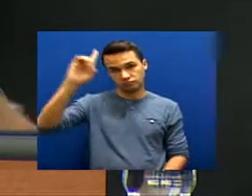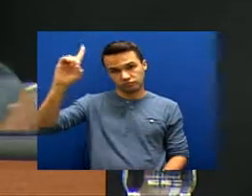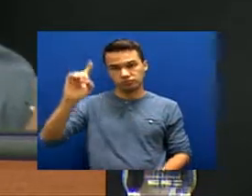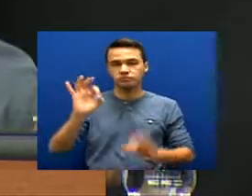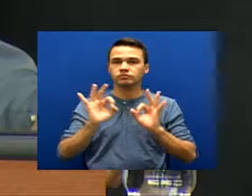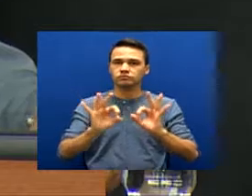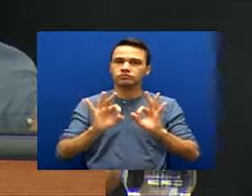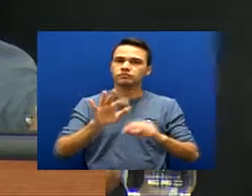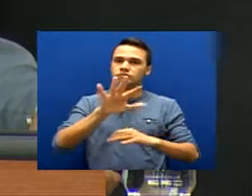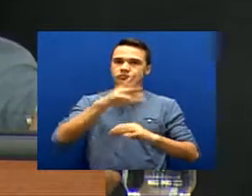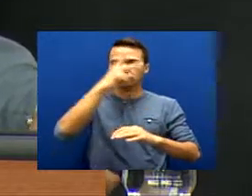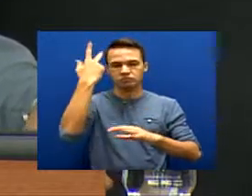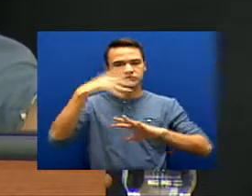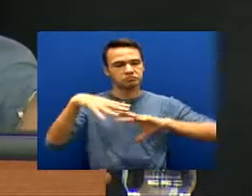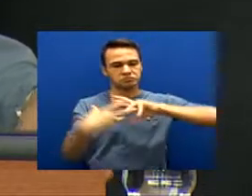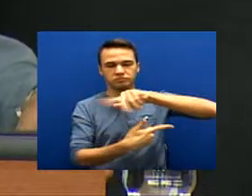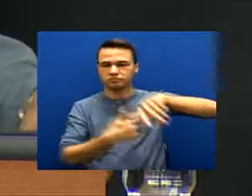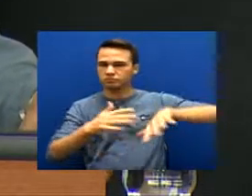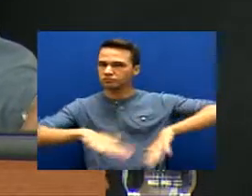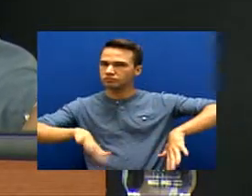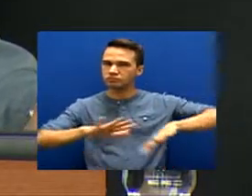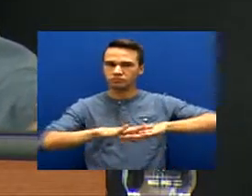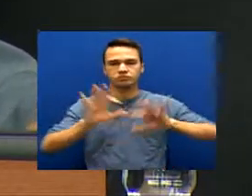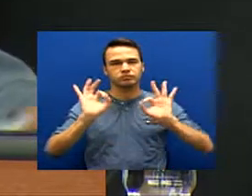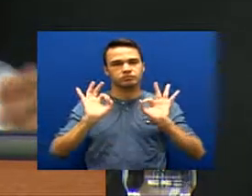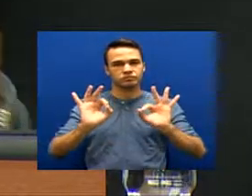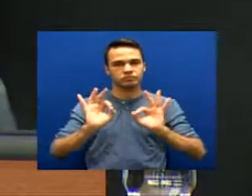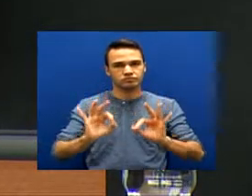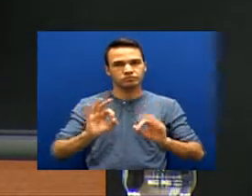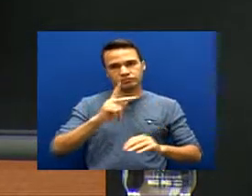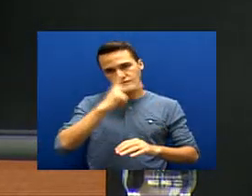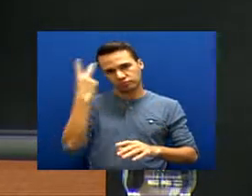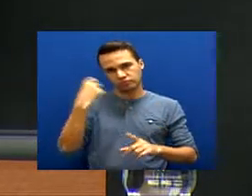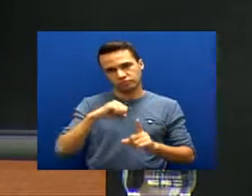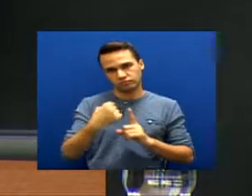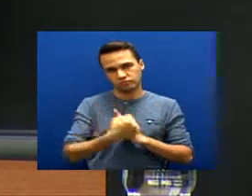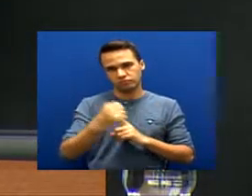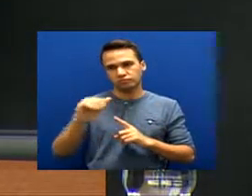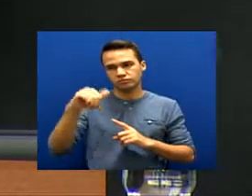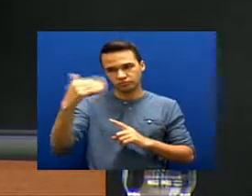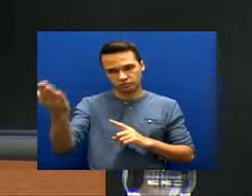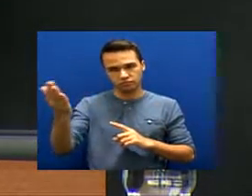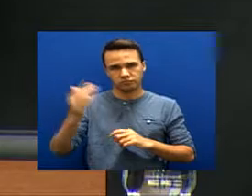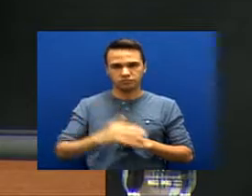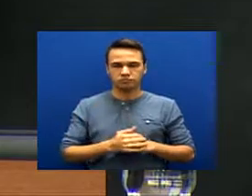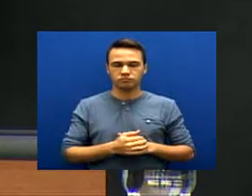Agradecendo ao nosso cerimonial, professor Paulo Marquês, e